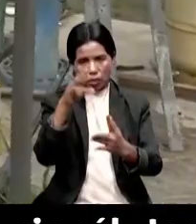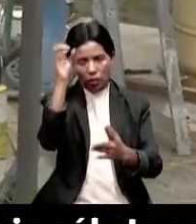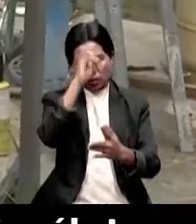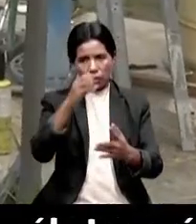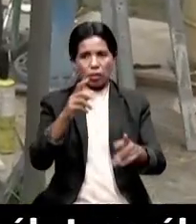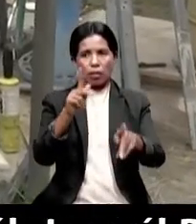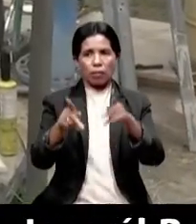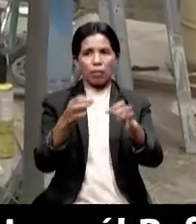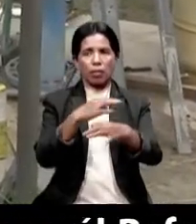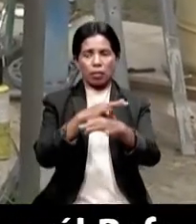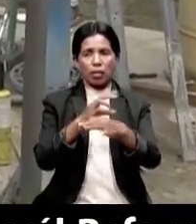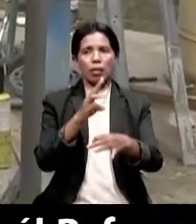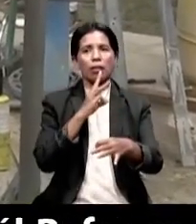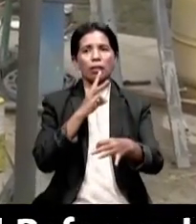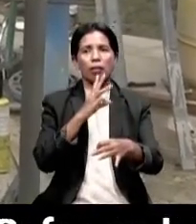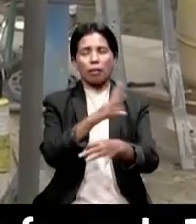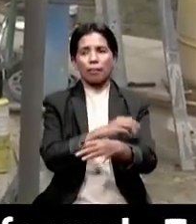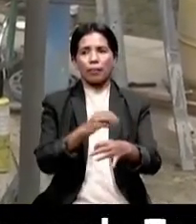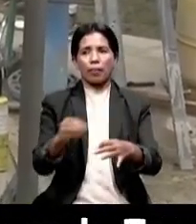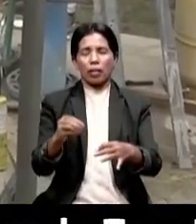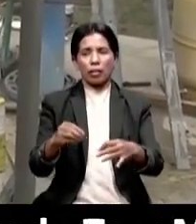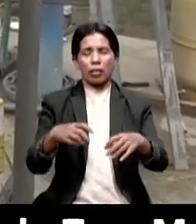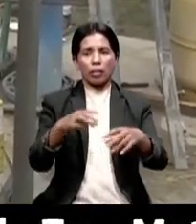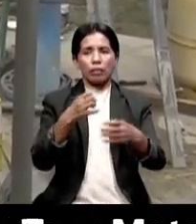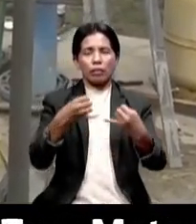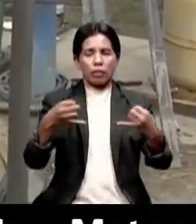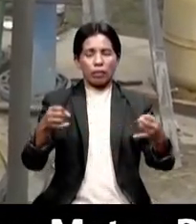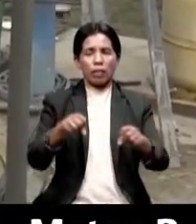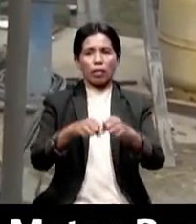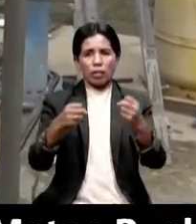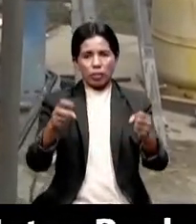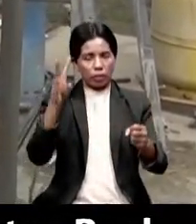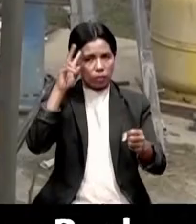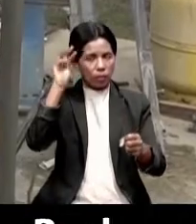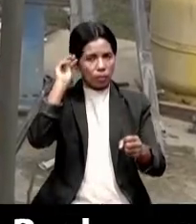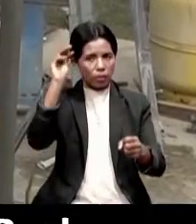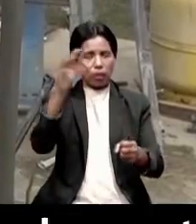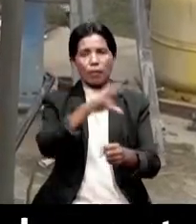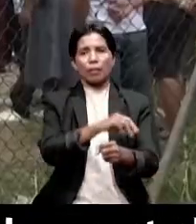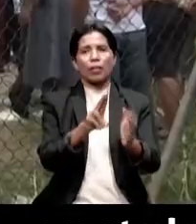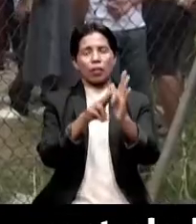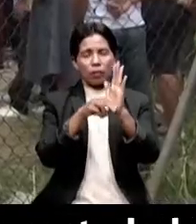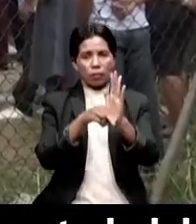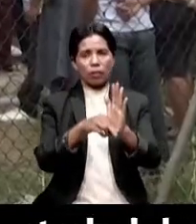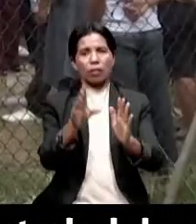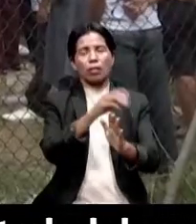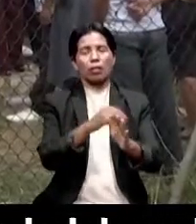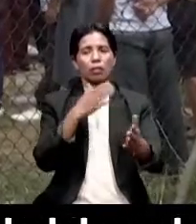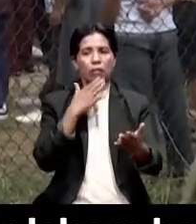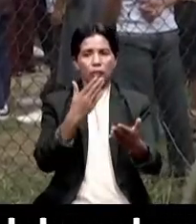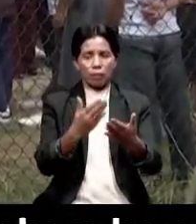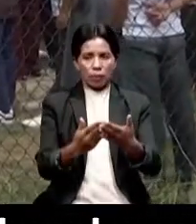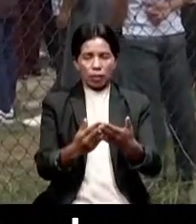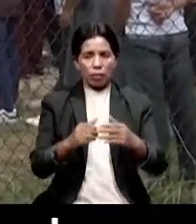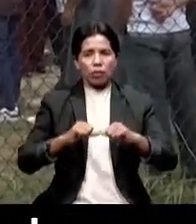técnico Sira, halo manutenção ba máquina nebe nia fio avaria, a foi no observa vice-ministro garante e horas balontan, funcionamento be se